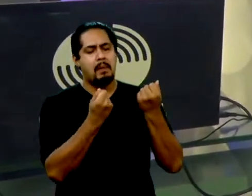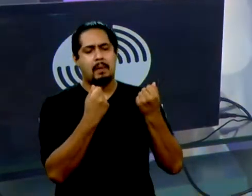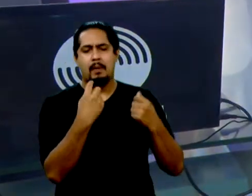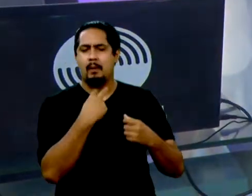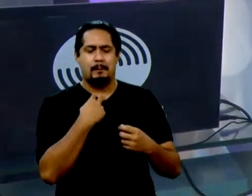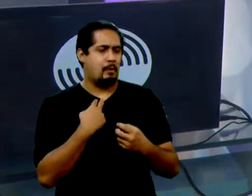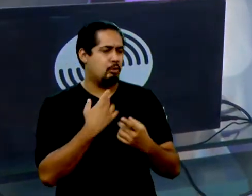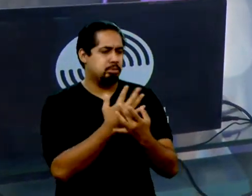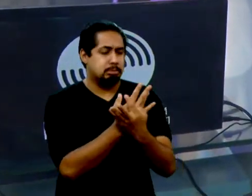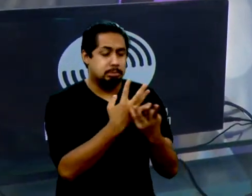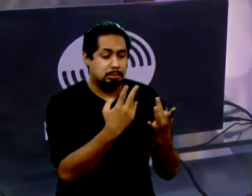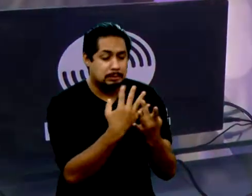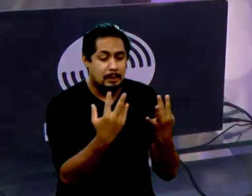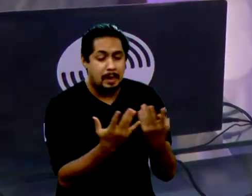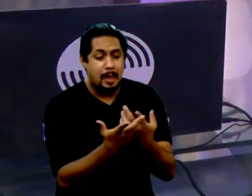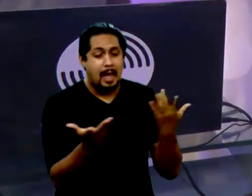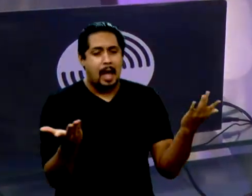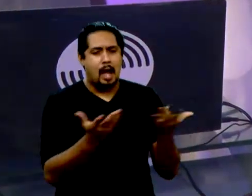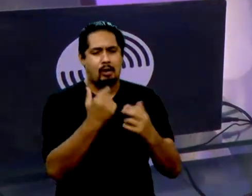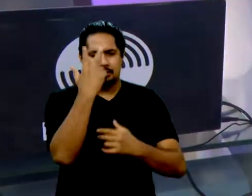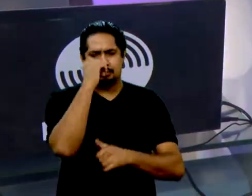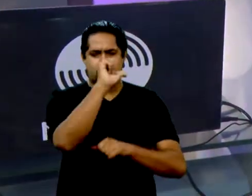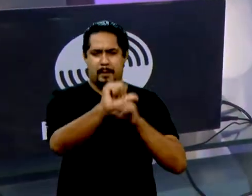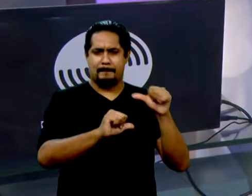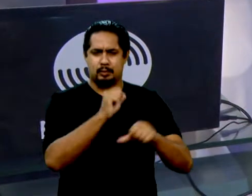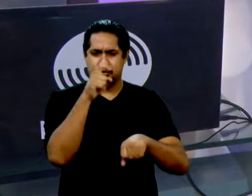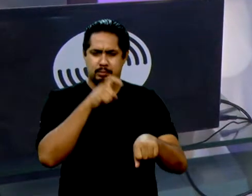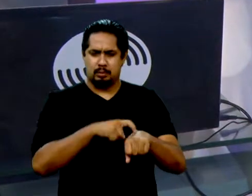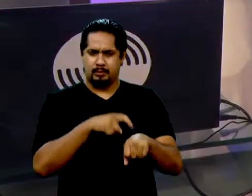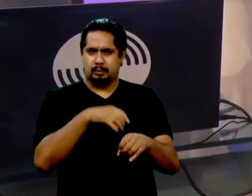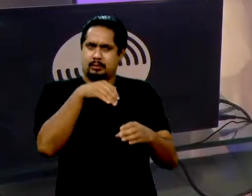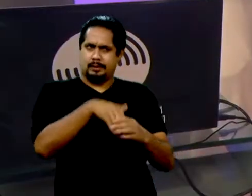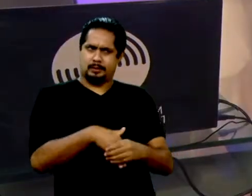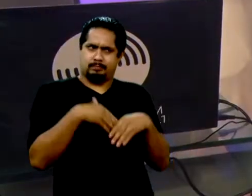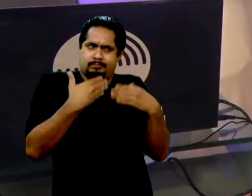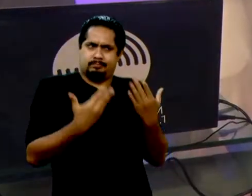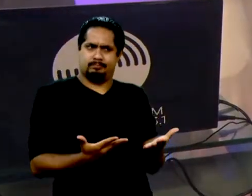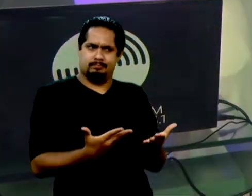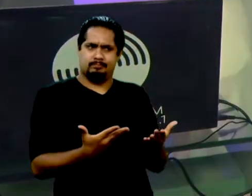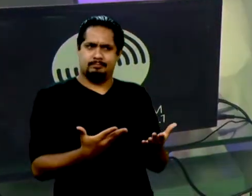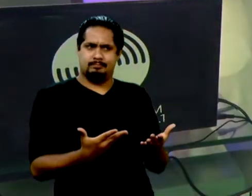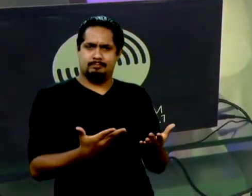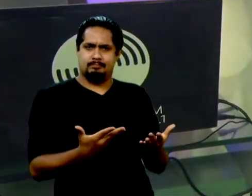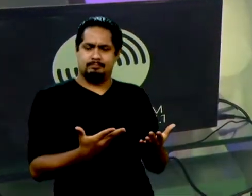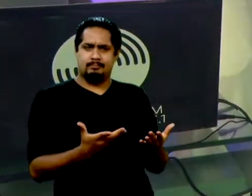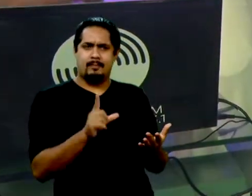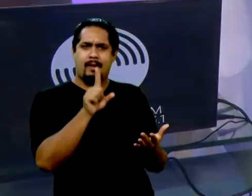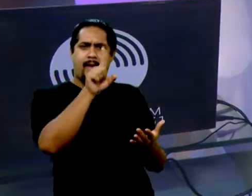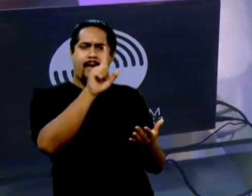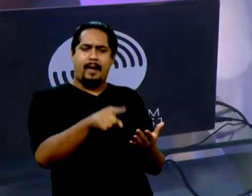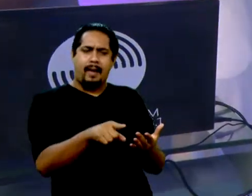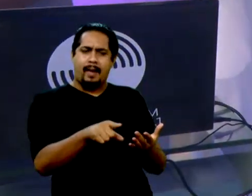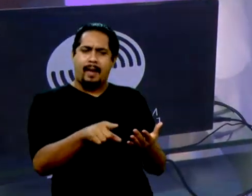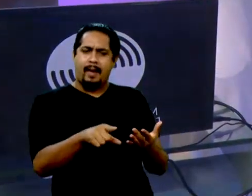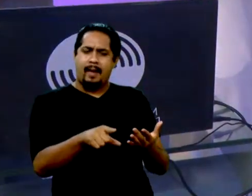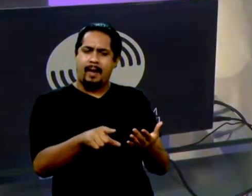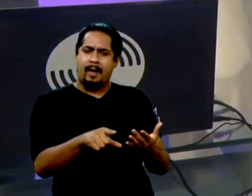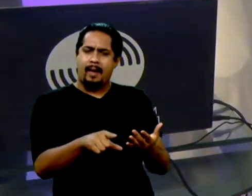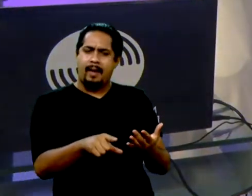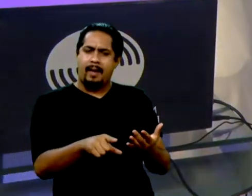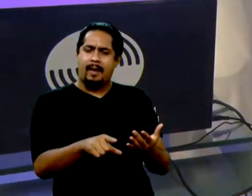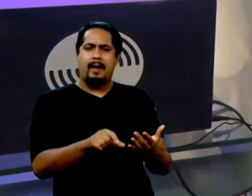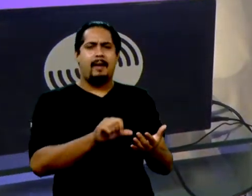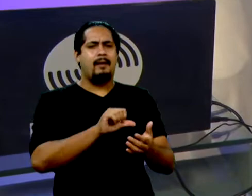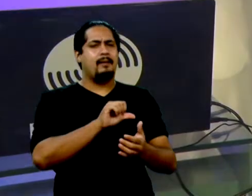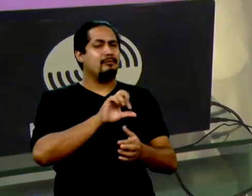depois a história muda quando chega nesse período de eleição. É uma coisa assim, meio contraditória, né? É